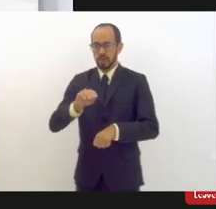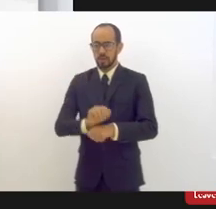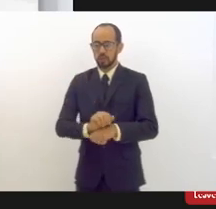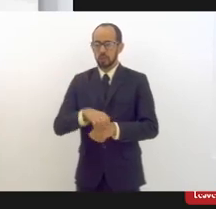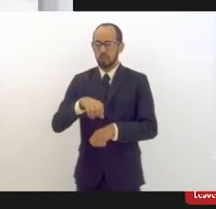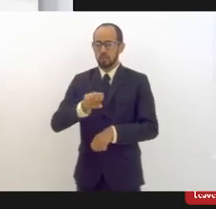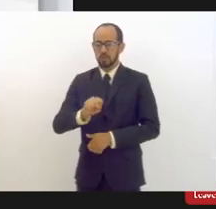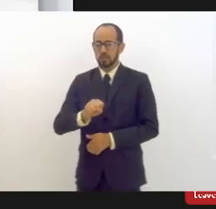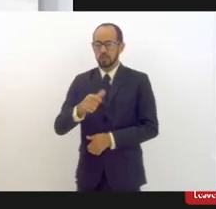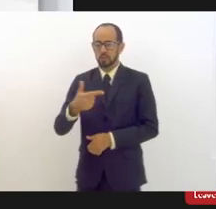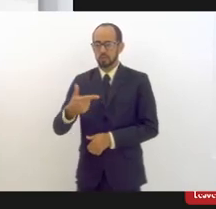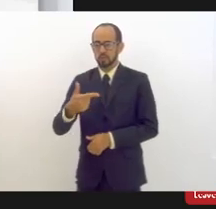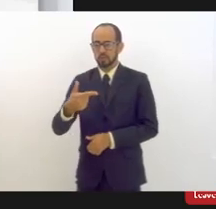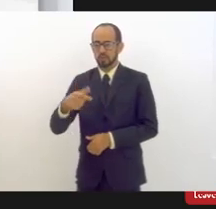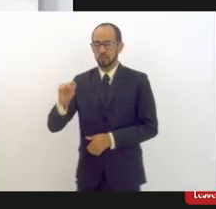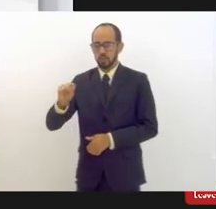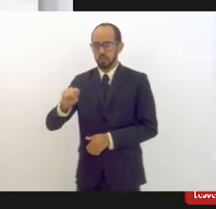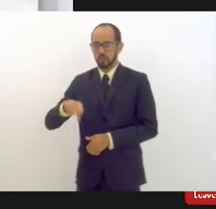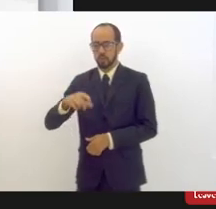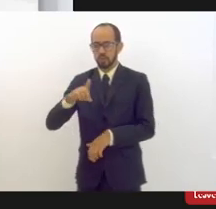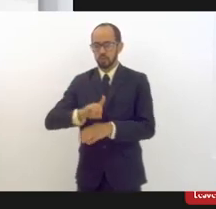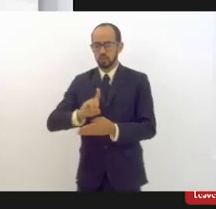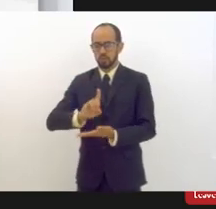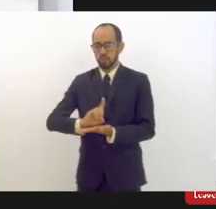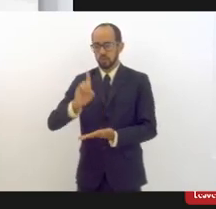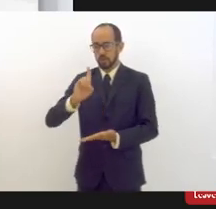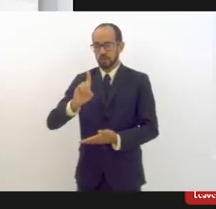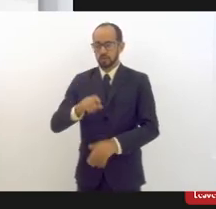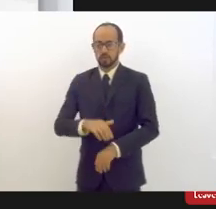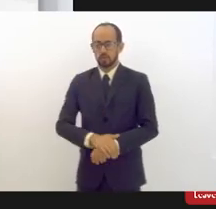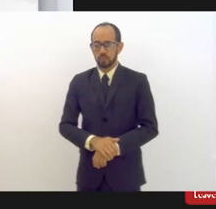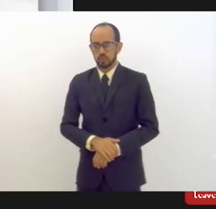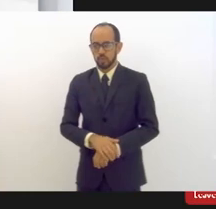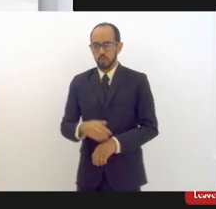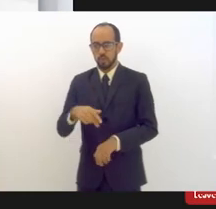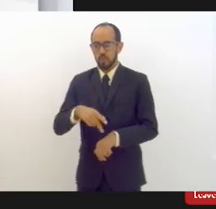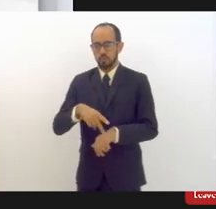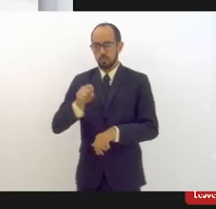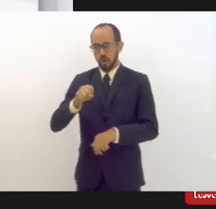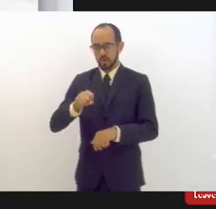828 com doutorado. Com pós-graduação,